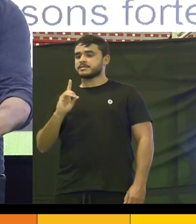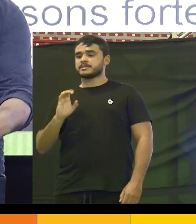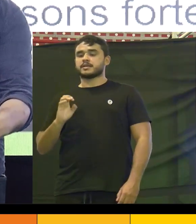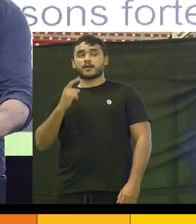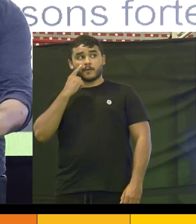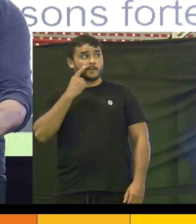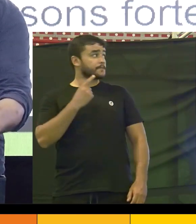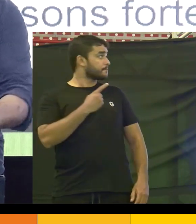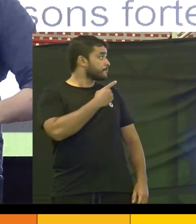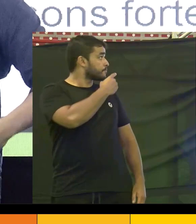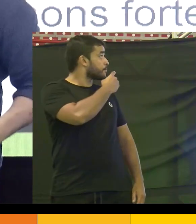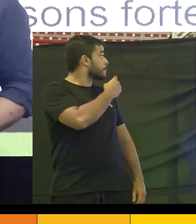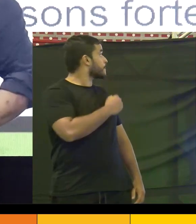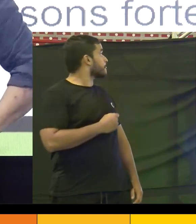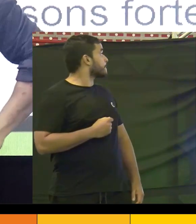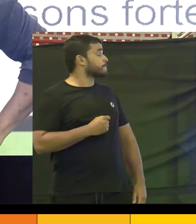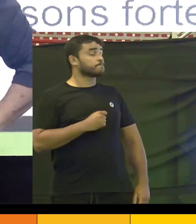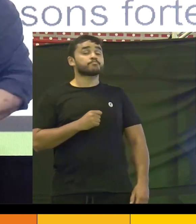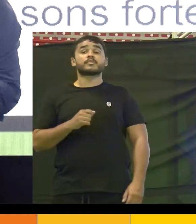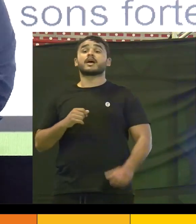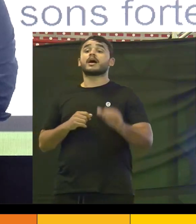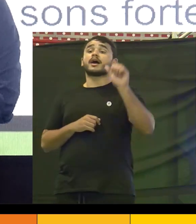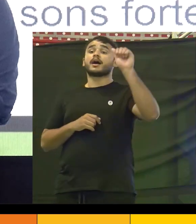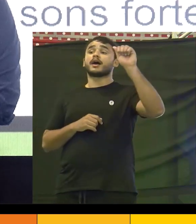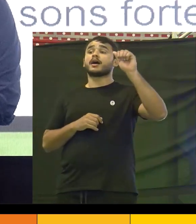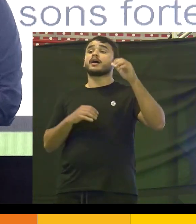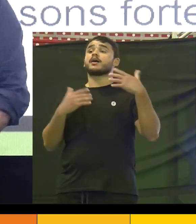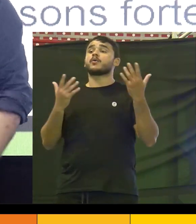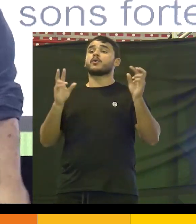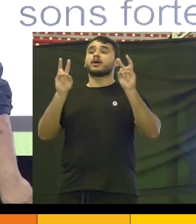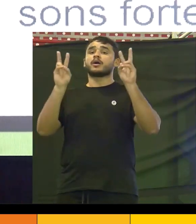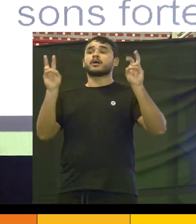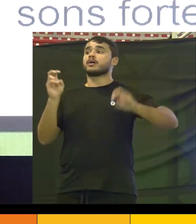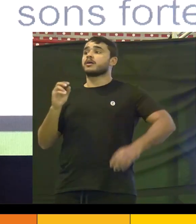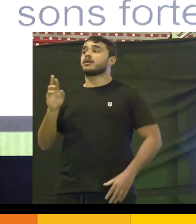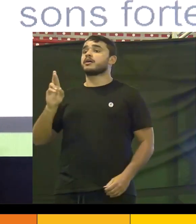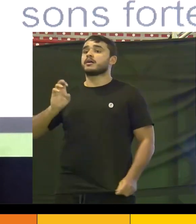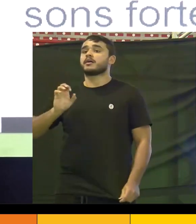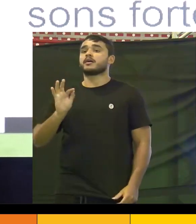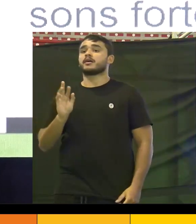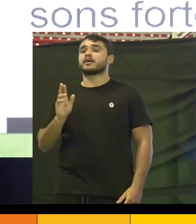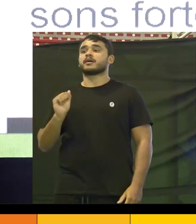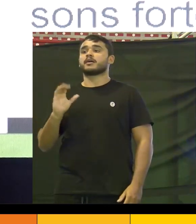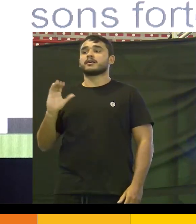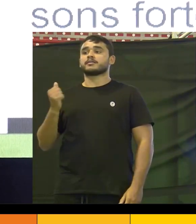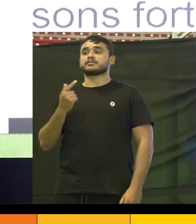acabei de citar um exemplo sobre ele. Me diga aí, que fenômeno é esse do item A? Bora, não escutei.